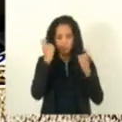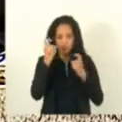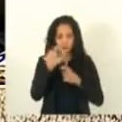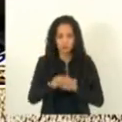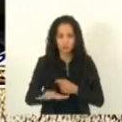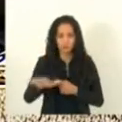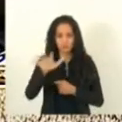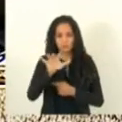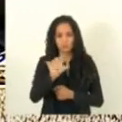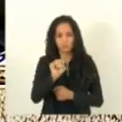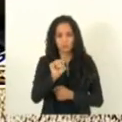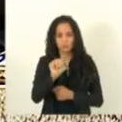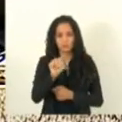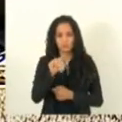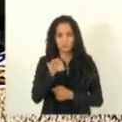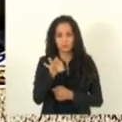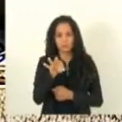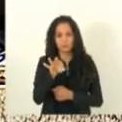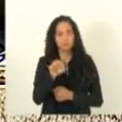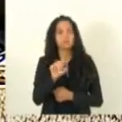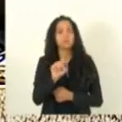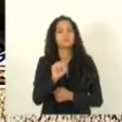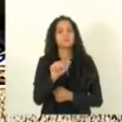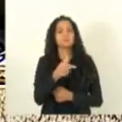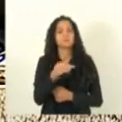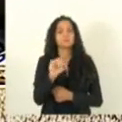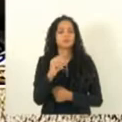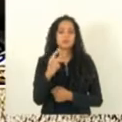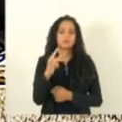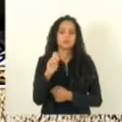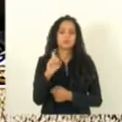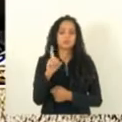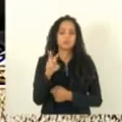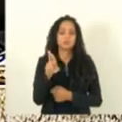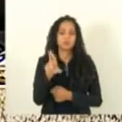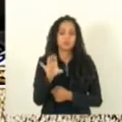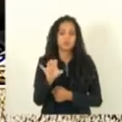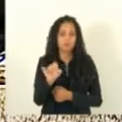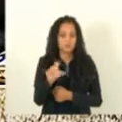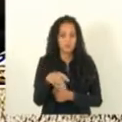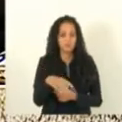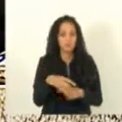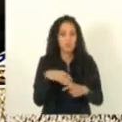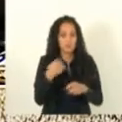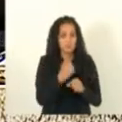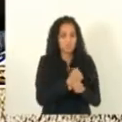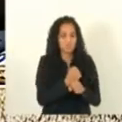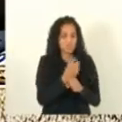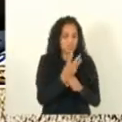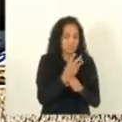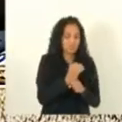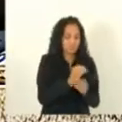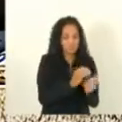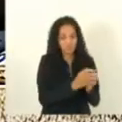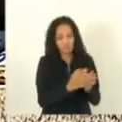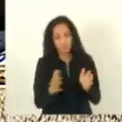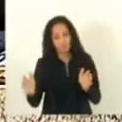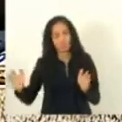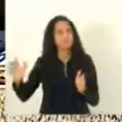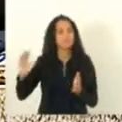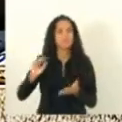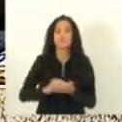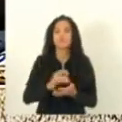da Grande São Pedro, que depois de 30 anos voltou a conviver com a falta de água,